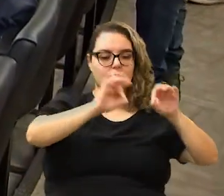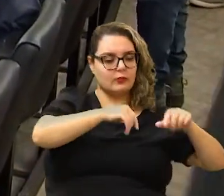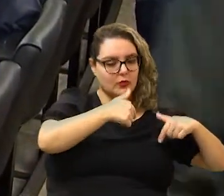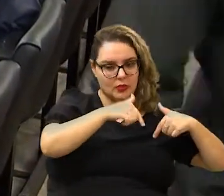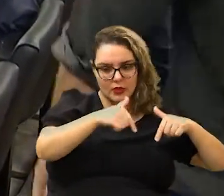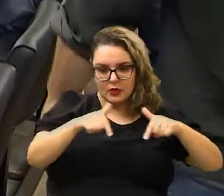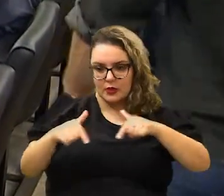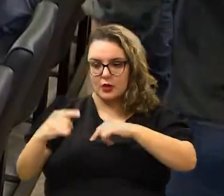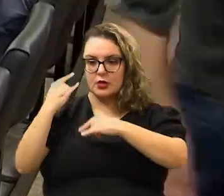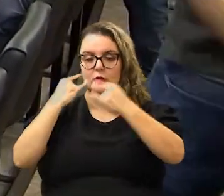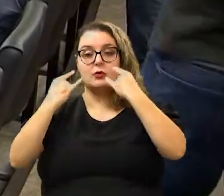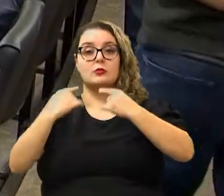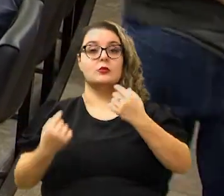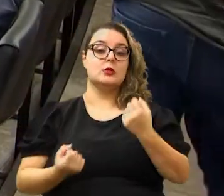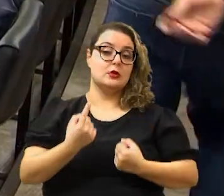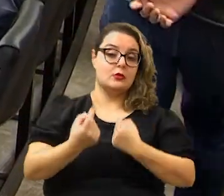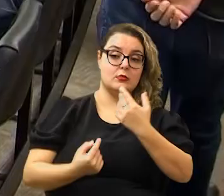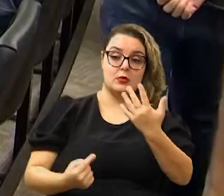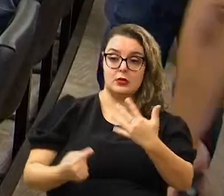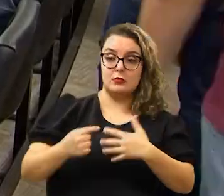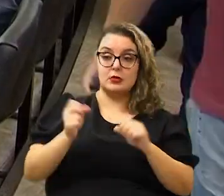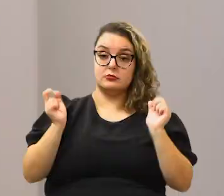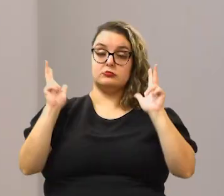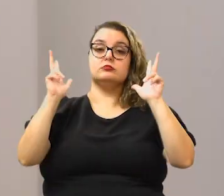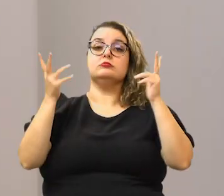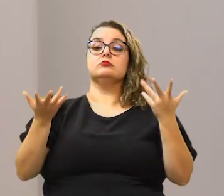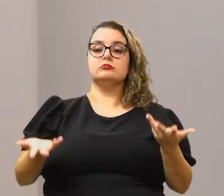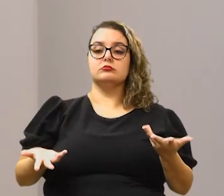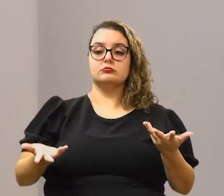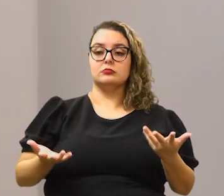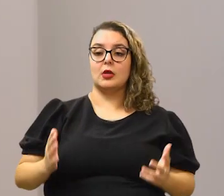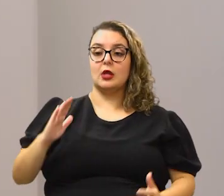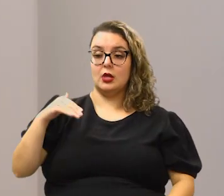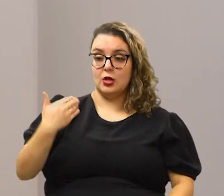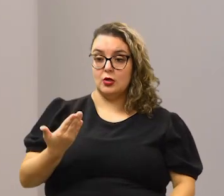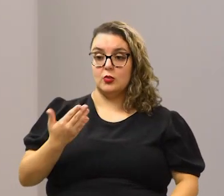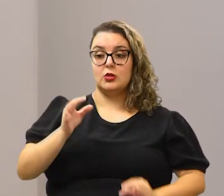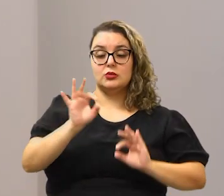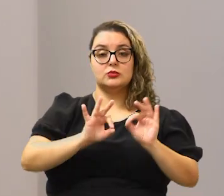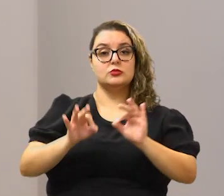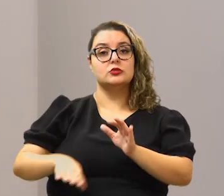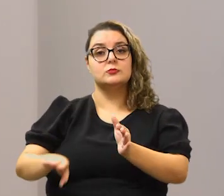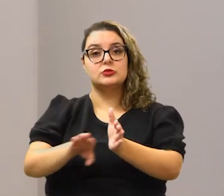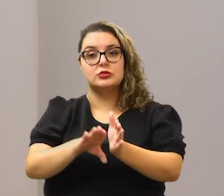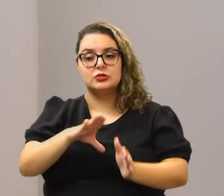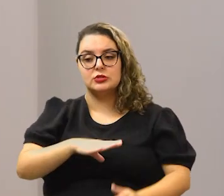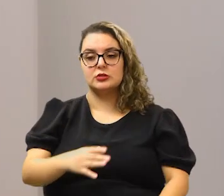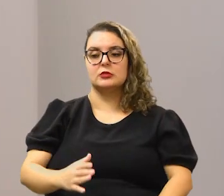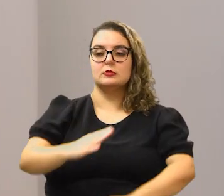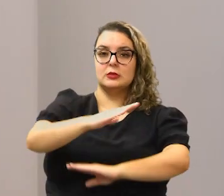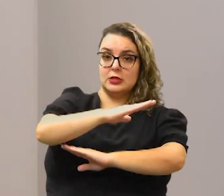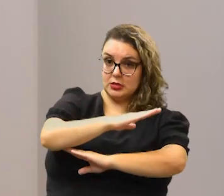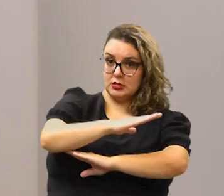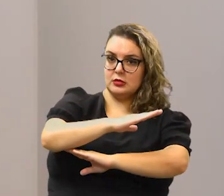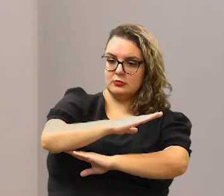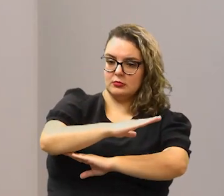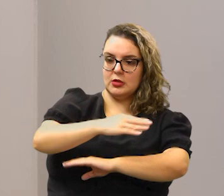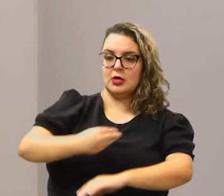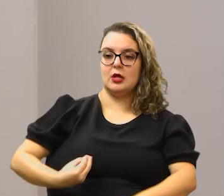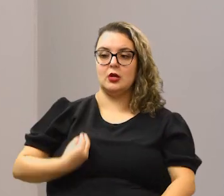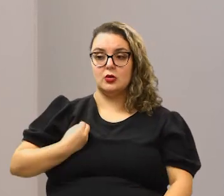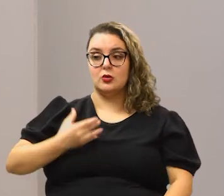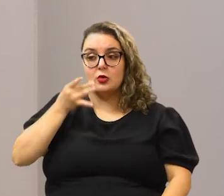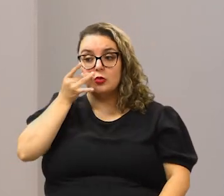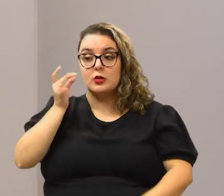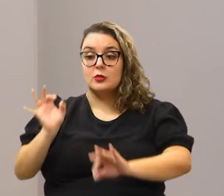pressão a favor ou contra, faz parte da democracia, mas isso ajuda o vereador na sua tomada de decisão, ou